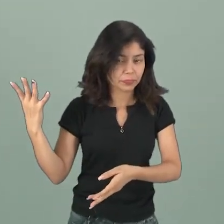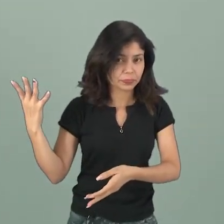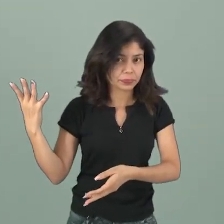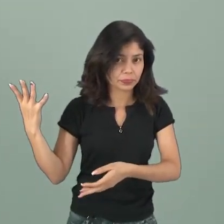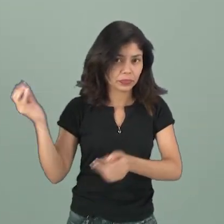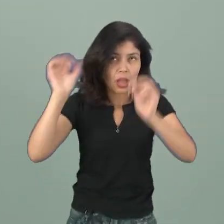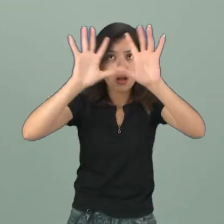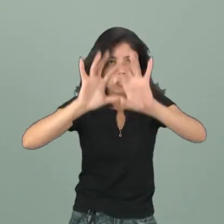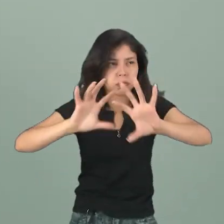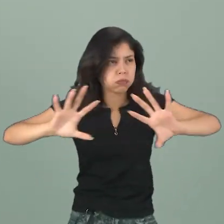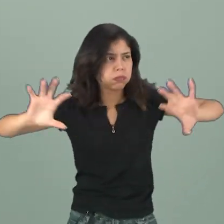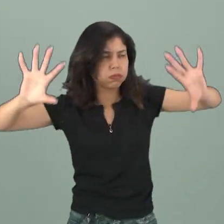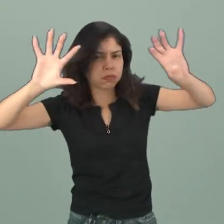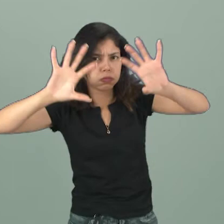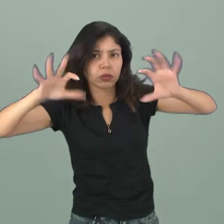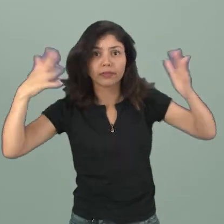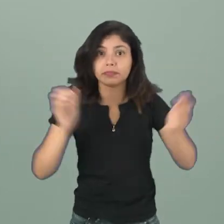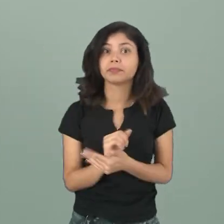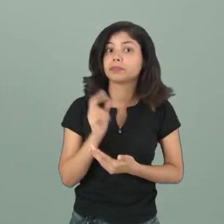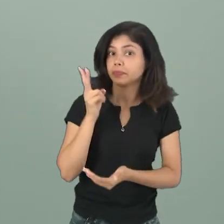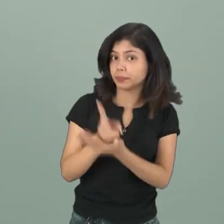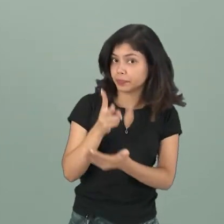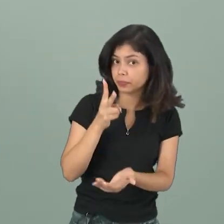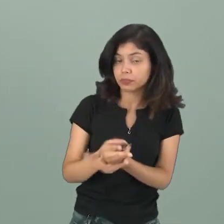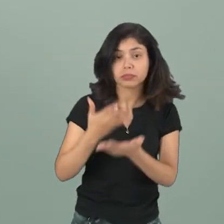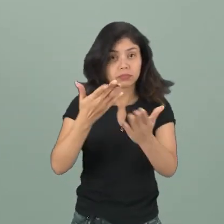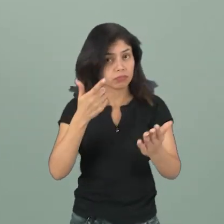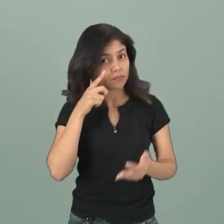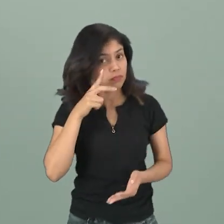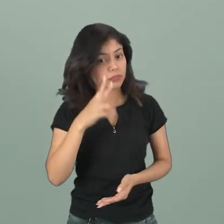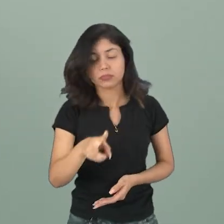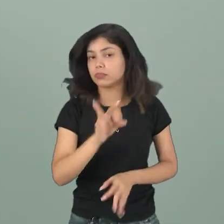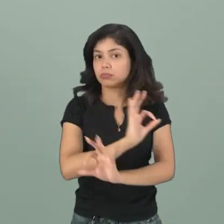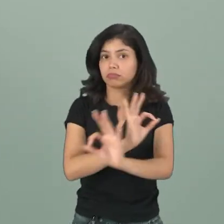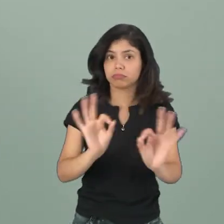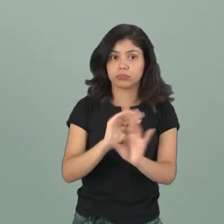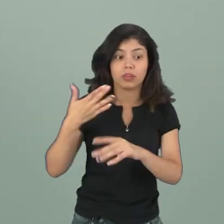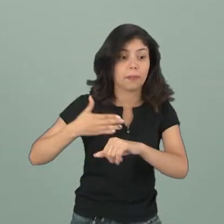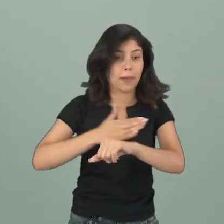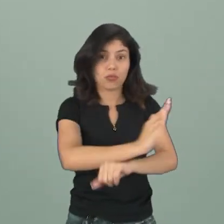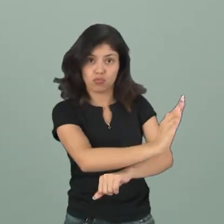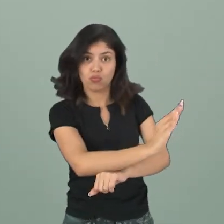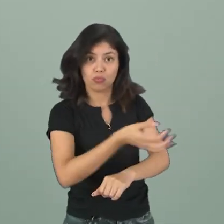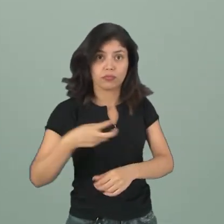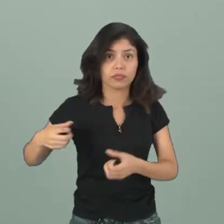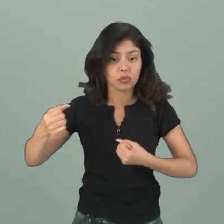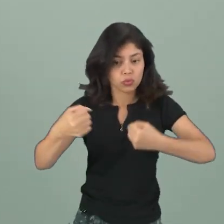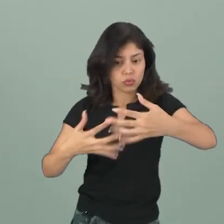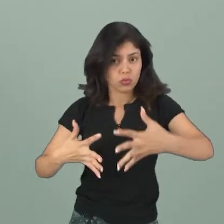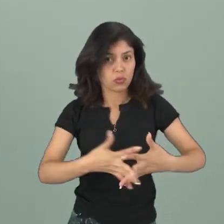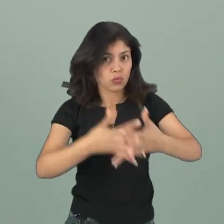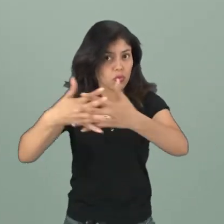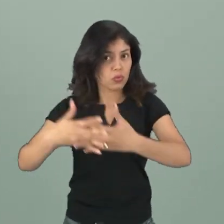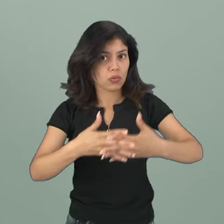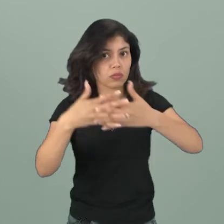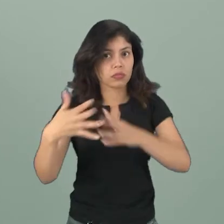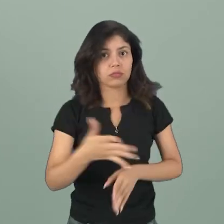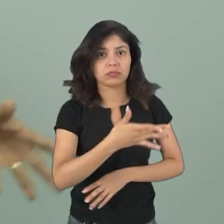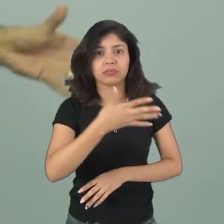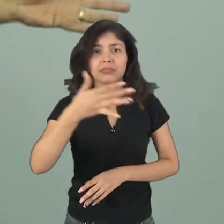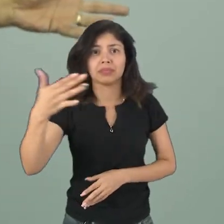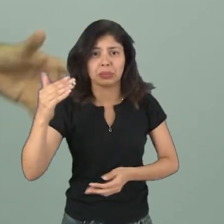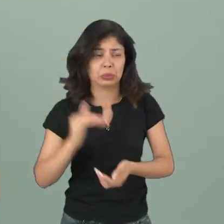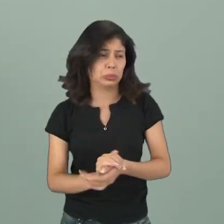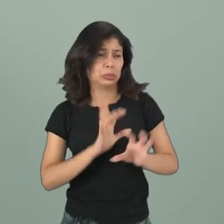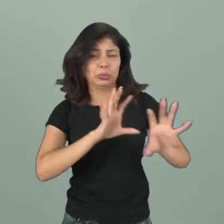no atmosférico. Então, mesmo que você não tenha visto que ele passou, talvez você sinta até mesmo o cheiro do